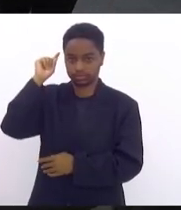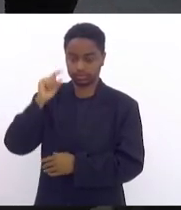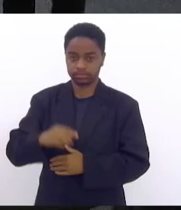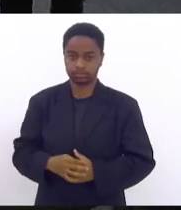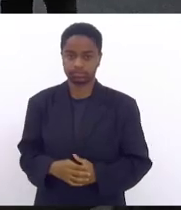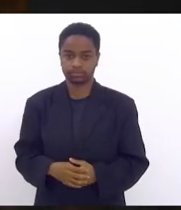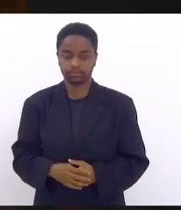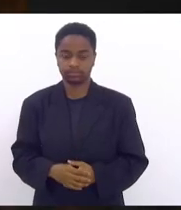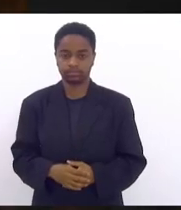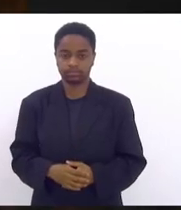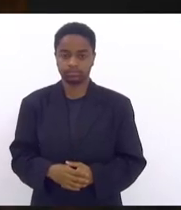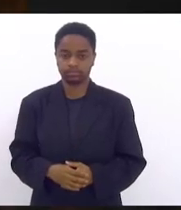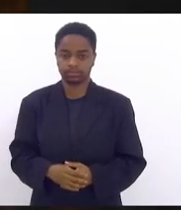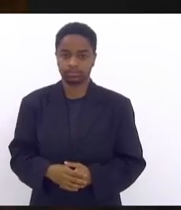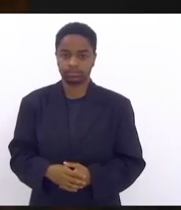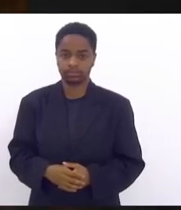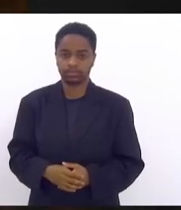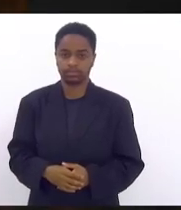sessão anterior.